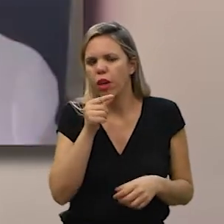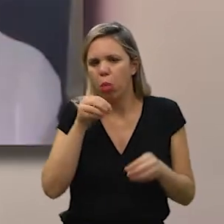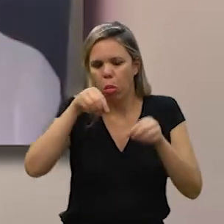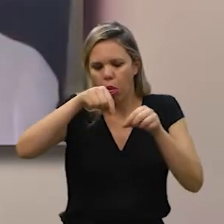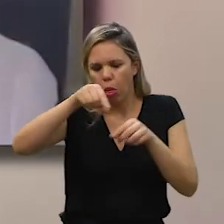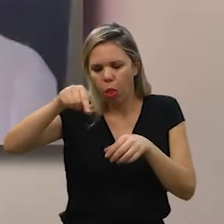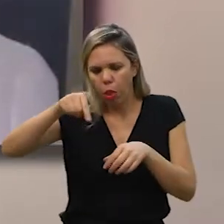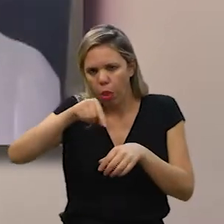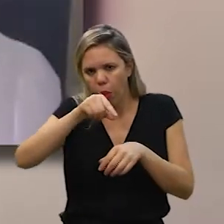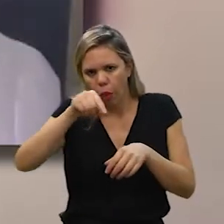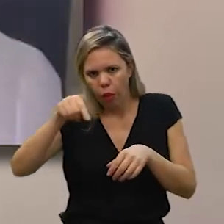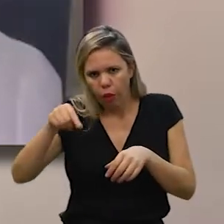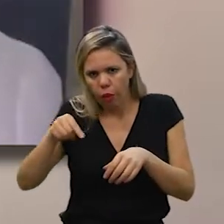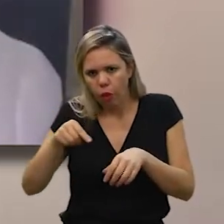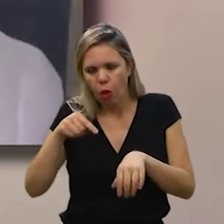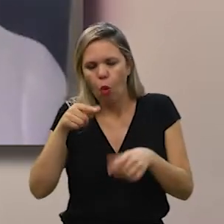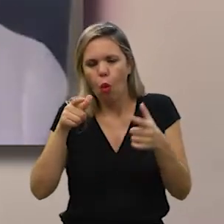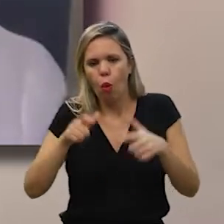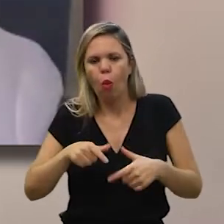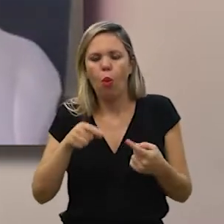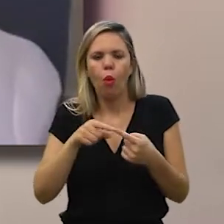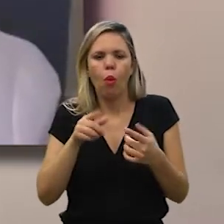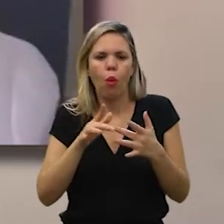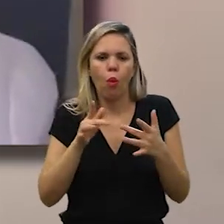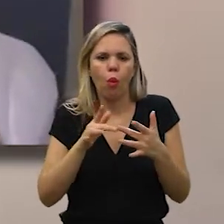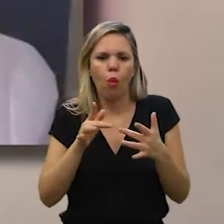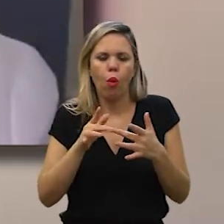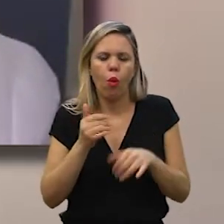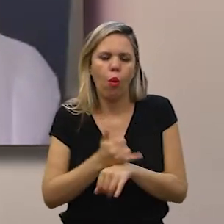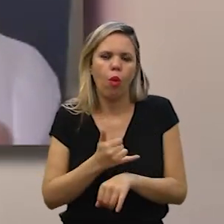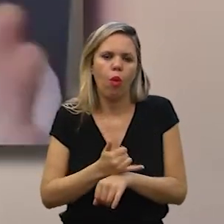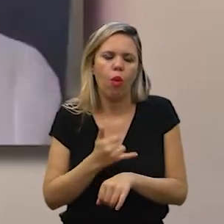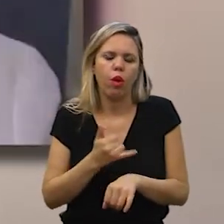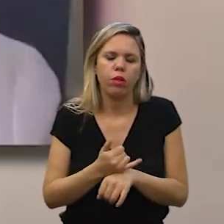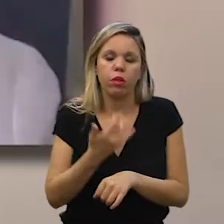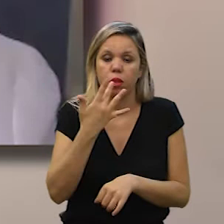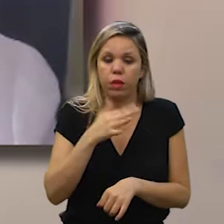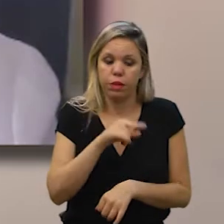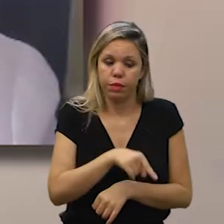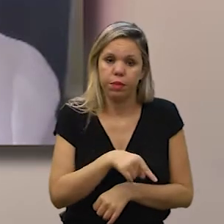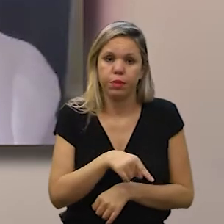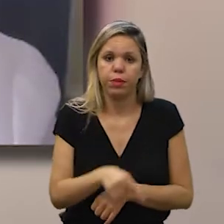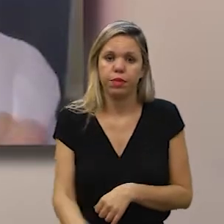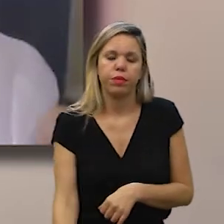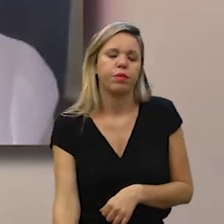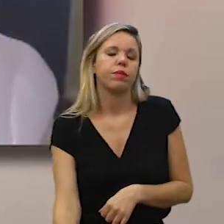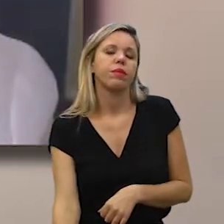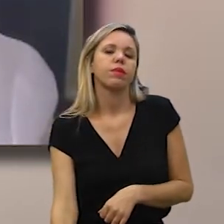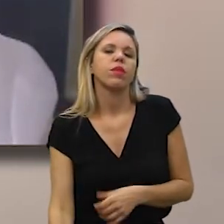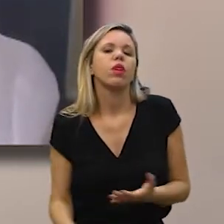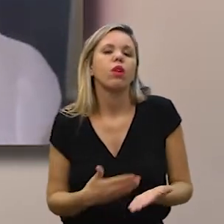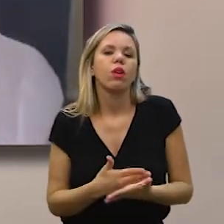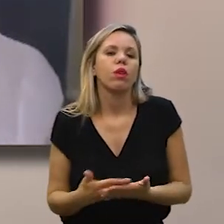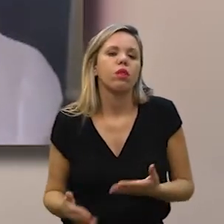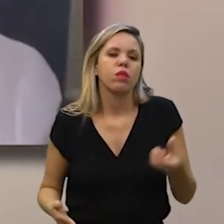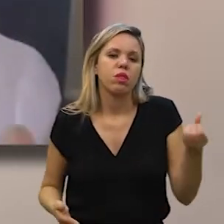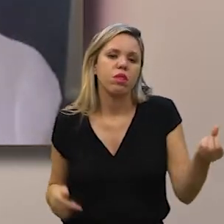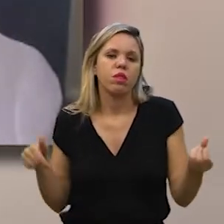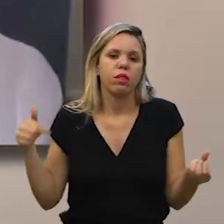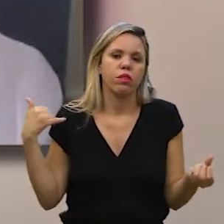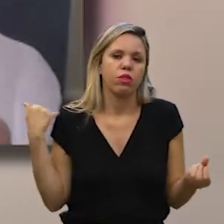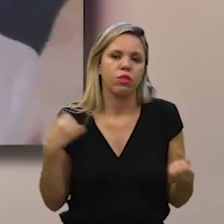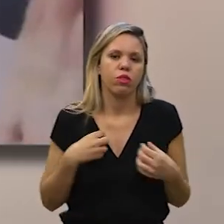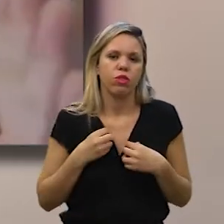nos locais onde encostou. Isso falando da criança que começa lá pelos